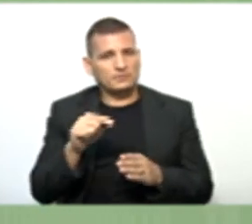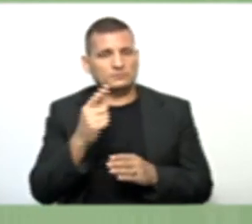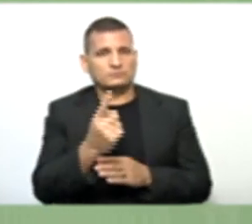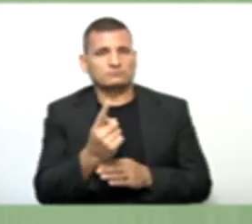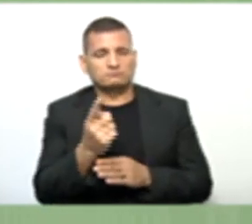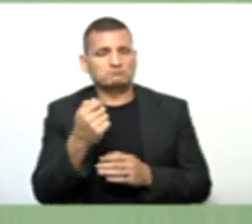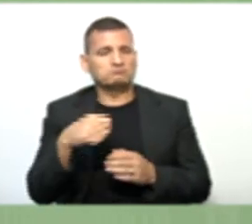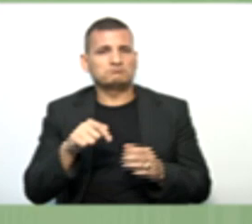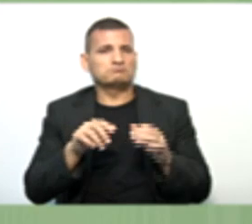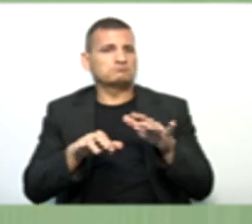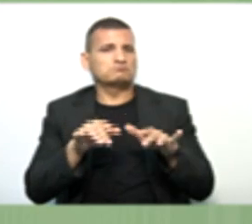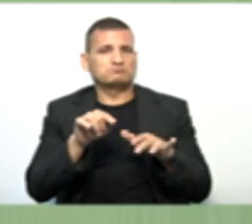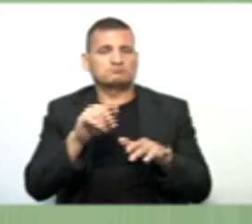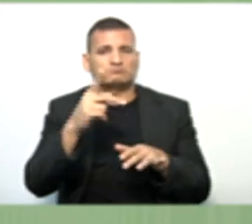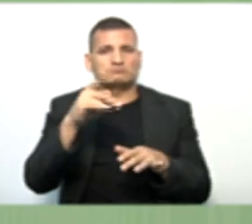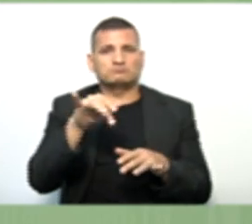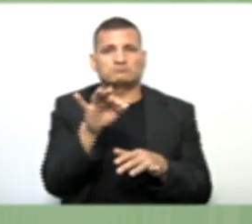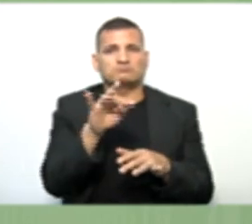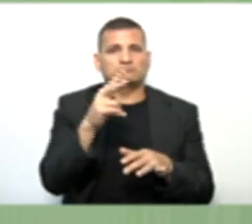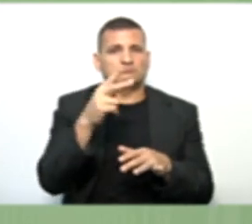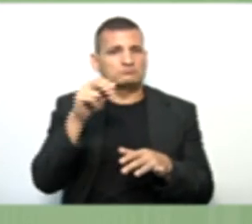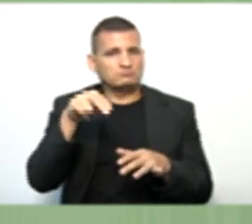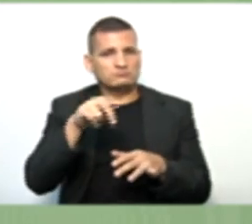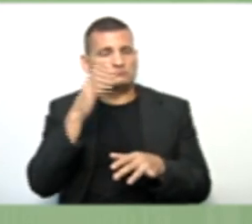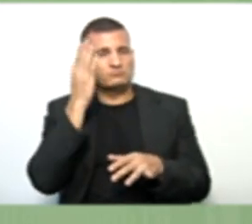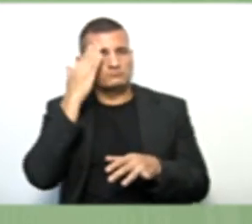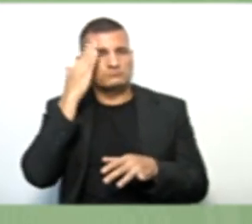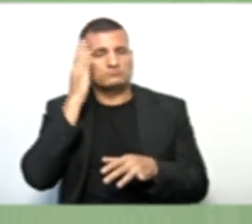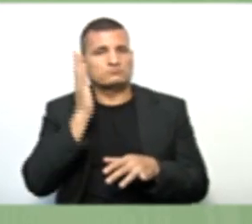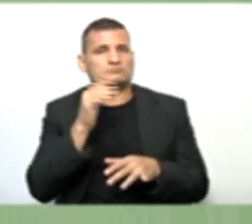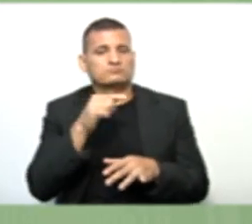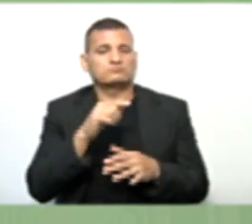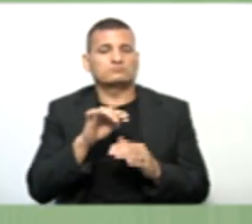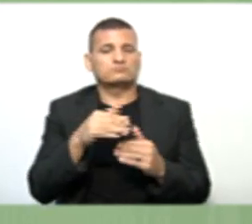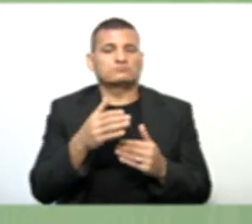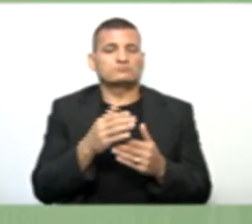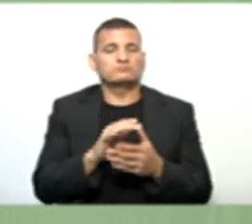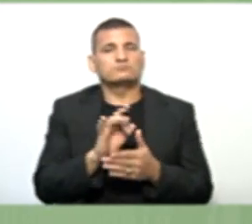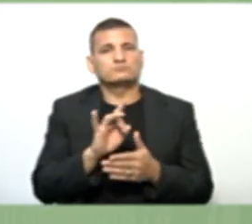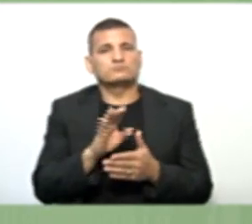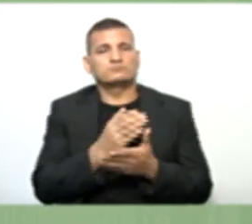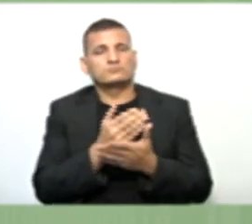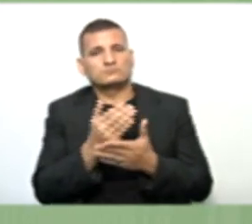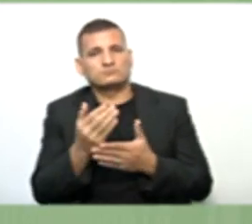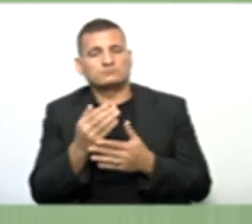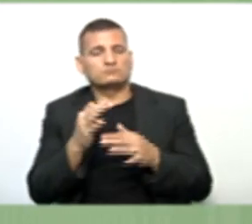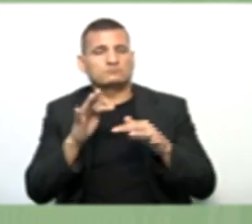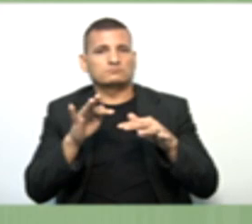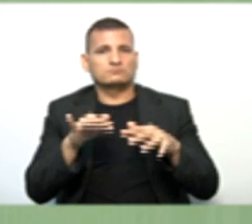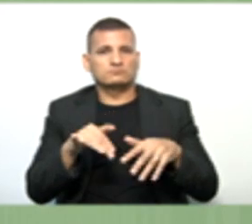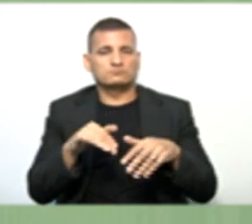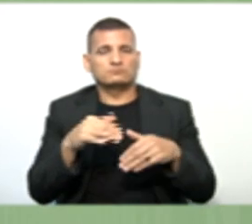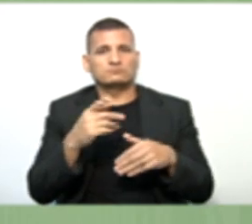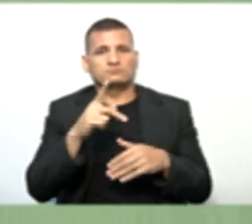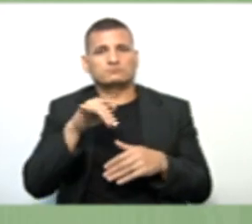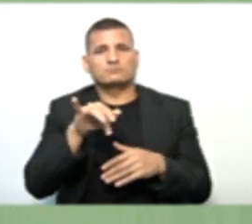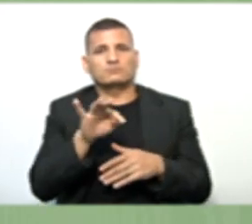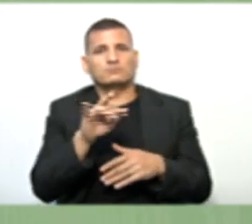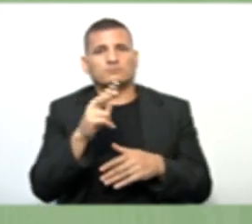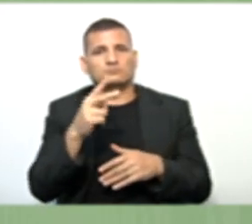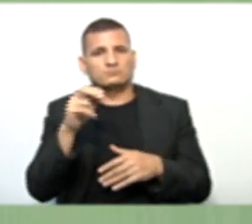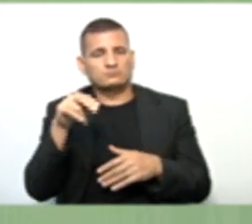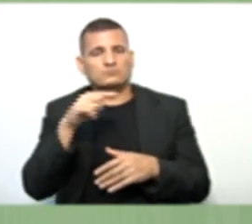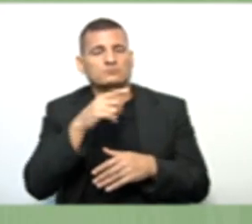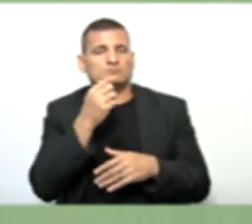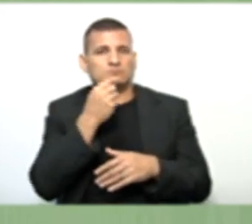esse passo, o Python já sabe, certo? Então, eu escrevo o início e o fim. Então, o Python ele é um comando bastante